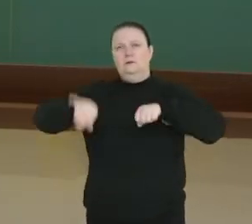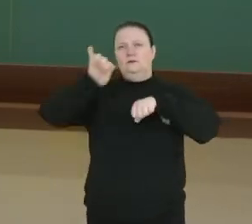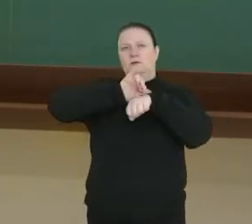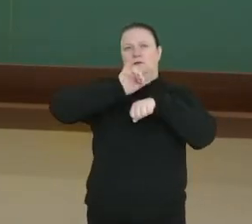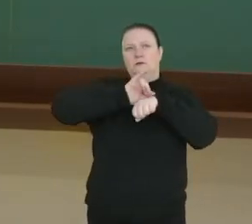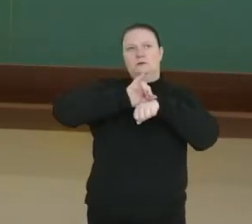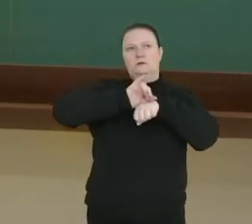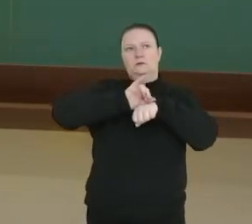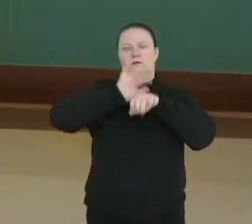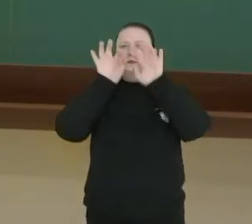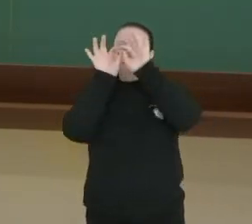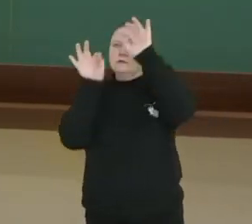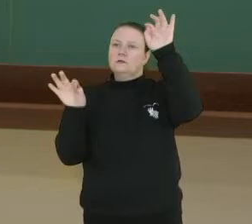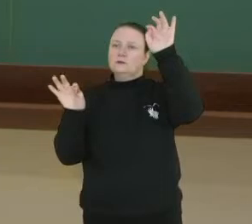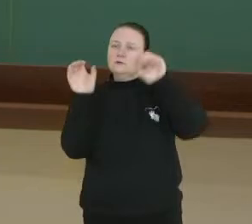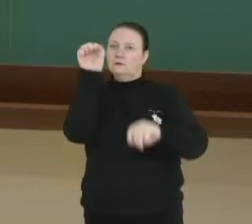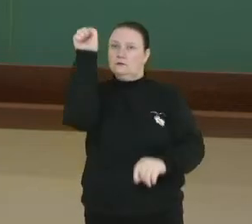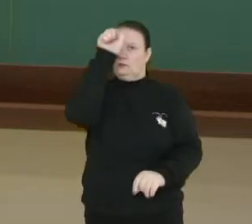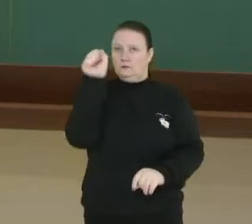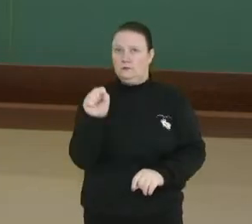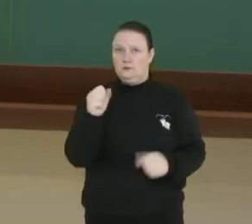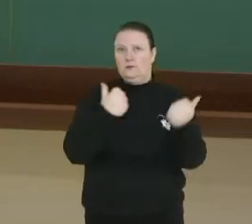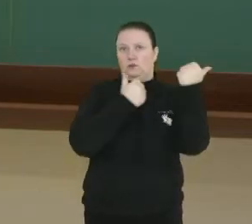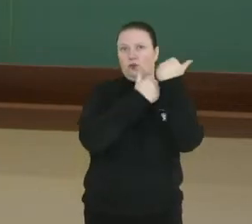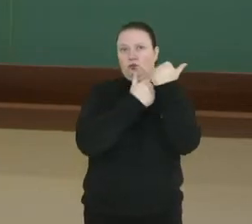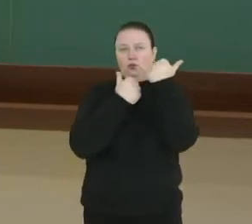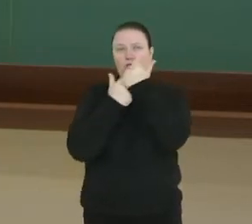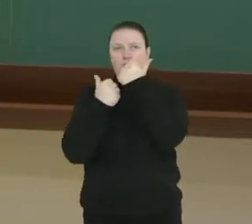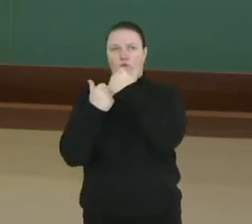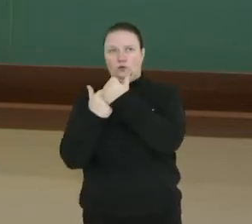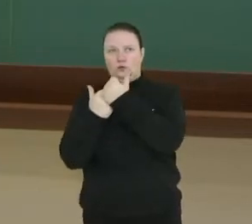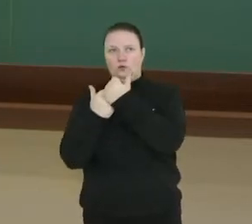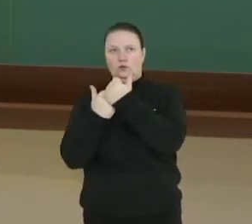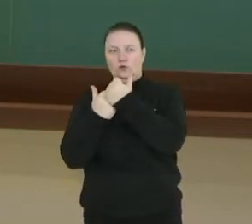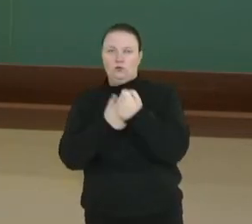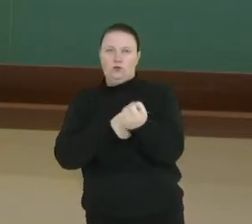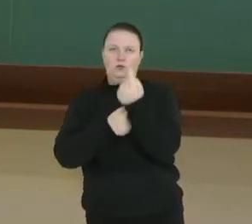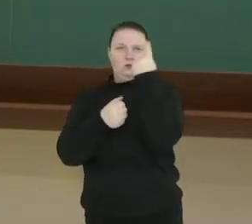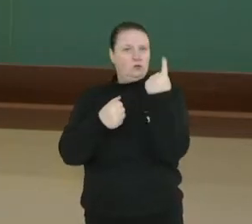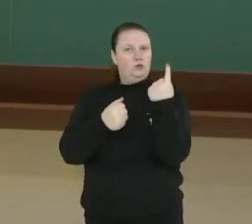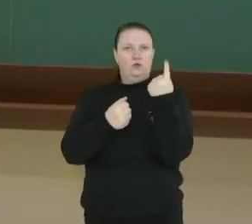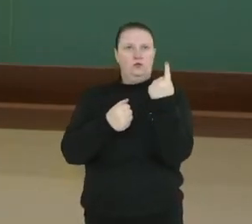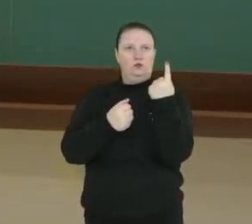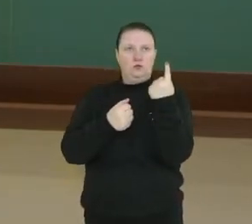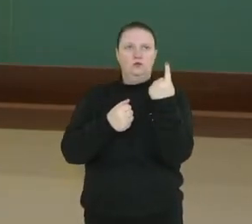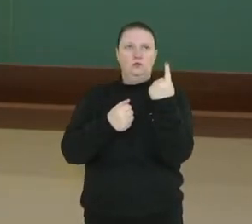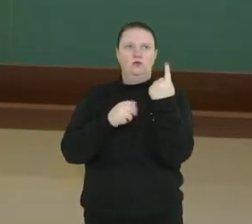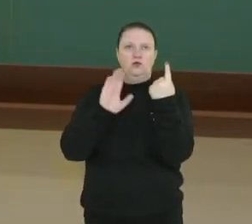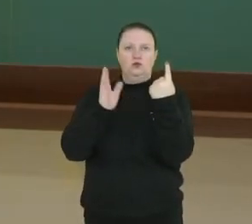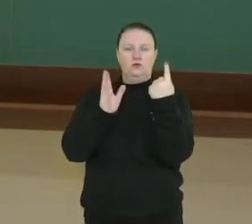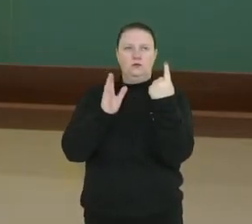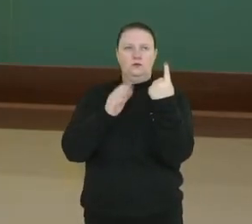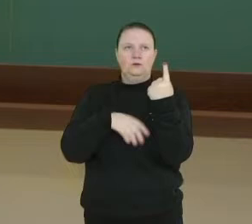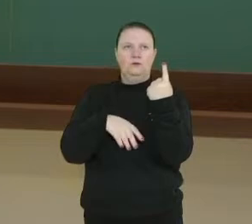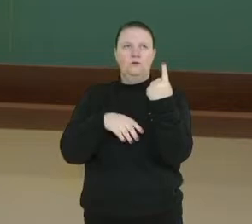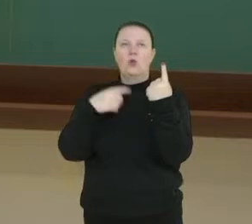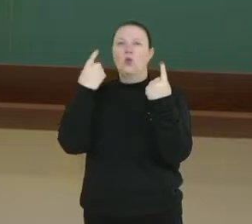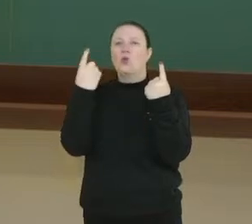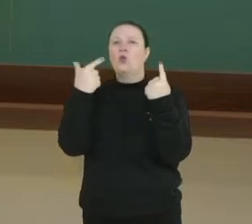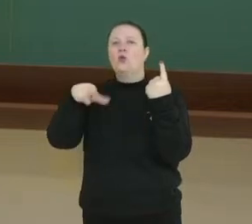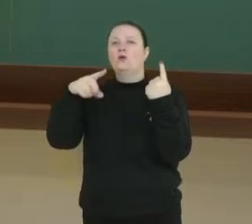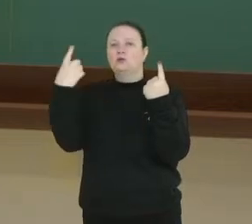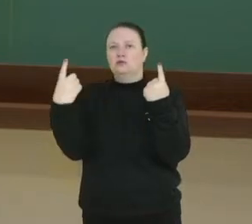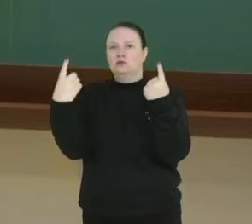reta S, a gente vai fazer a substituição. O 1 que é da equação da reta, esse outro 1